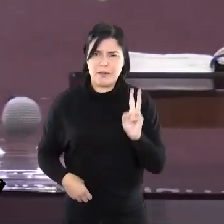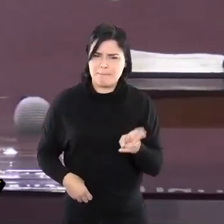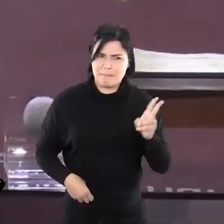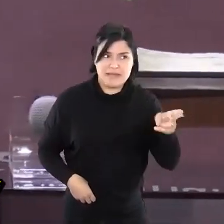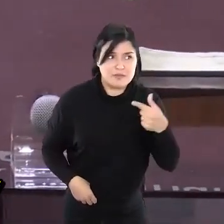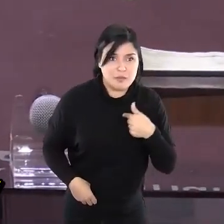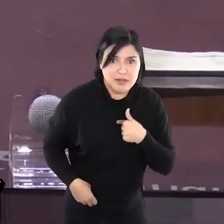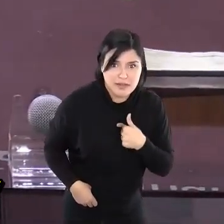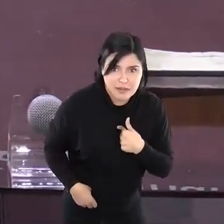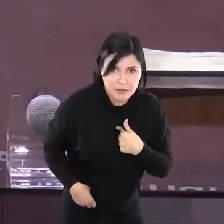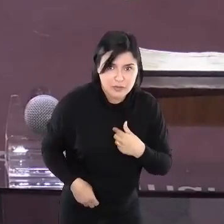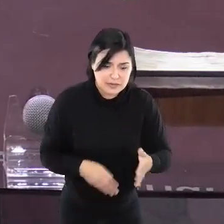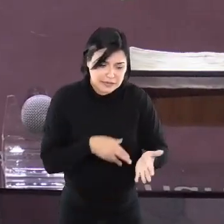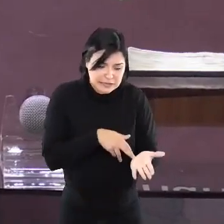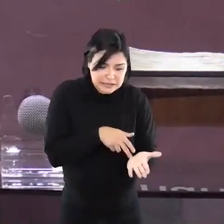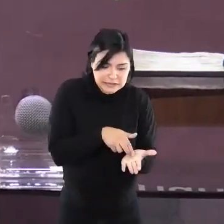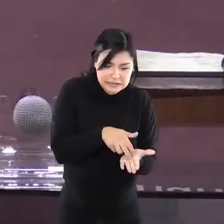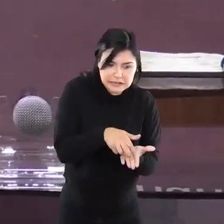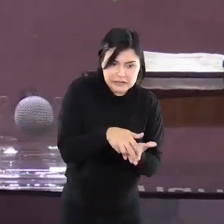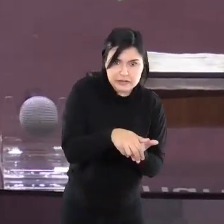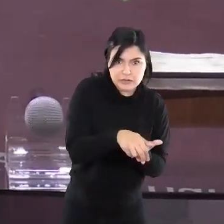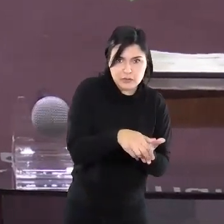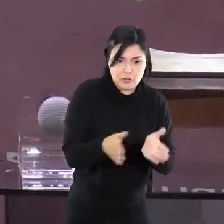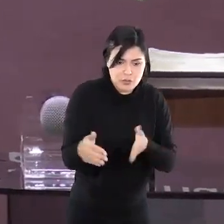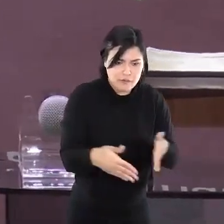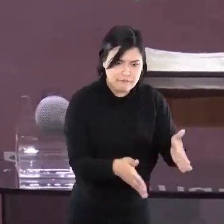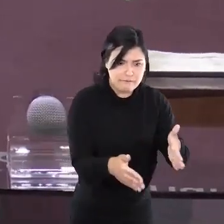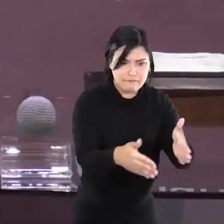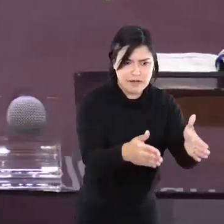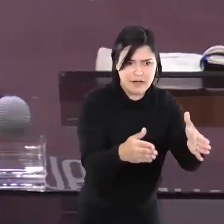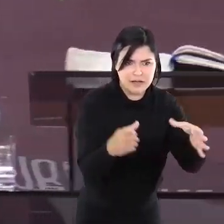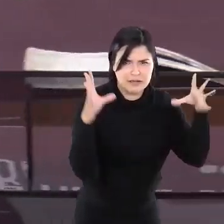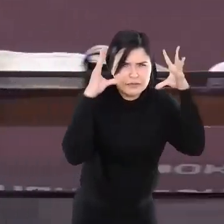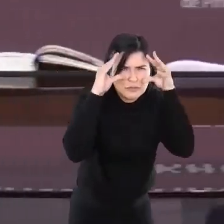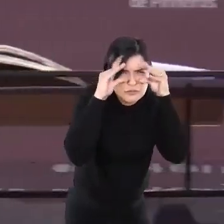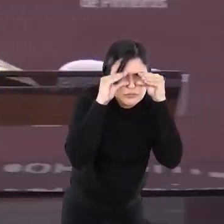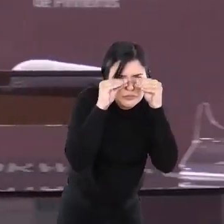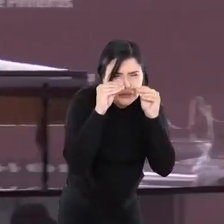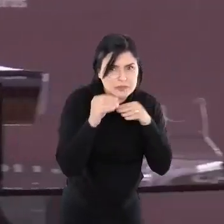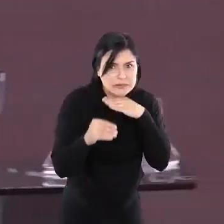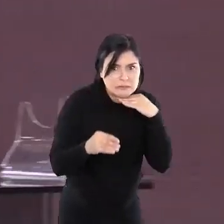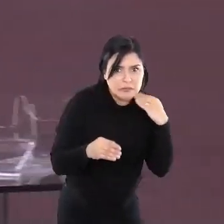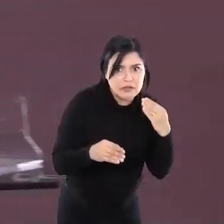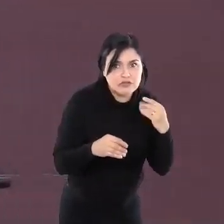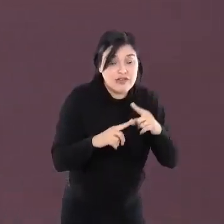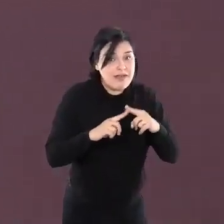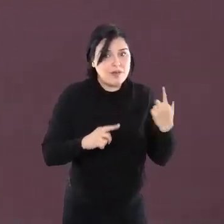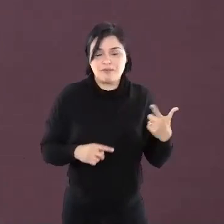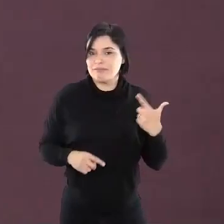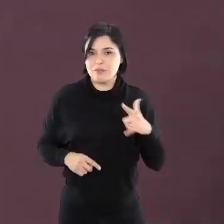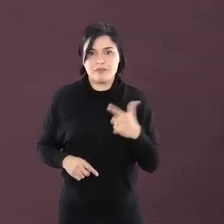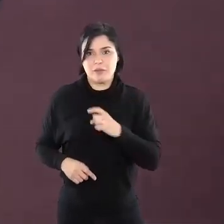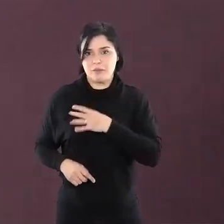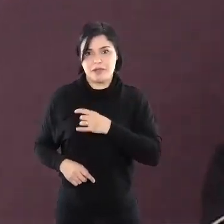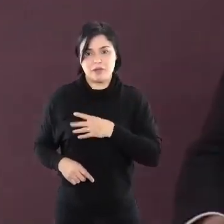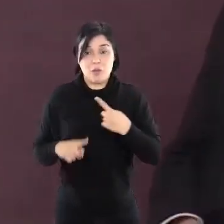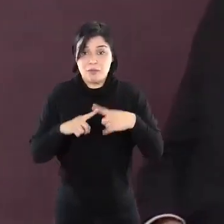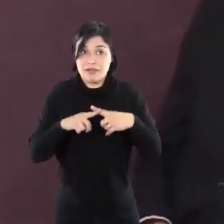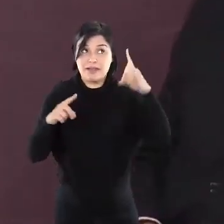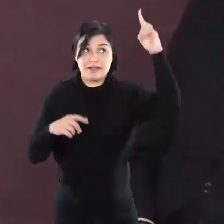da morte, não temerei mal nenhum, porque tu estás comigo, a tua vara e o teu cajado me